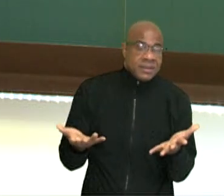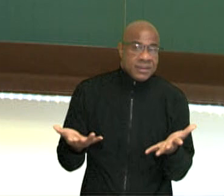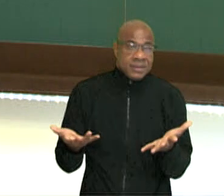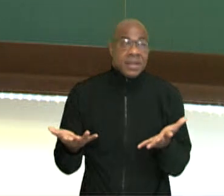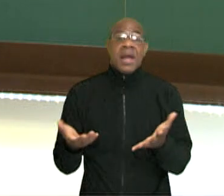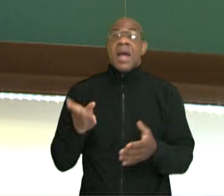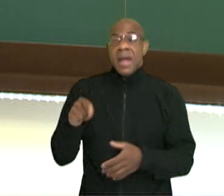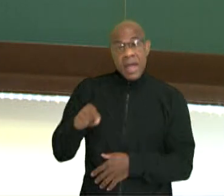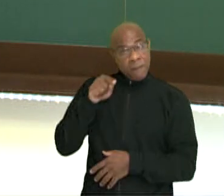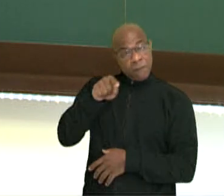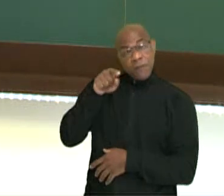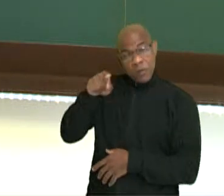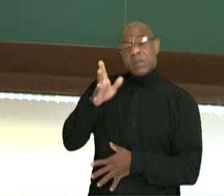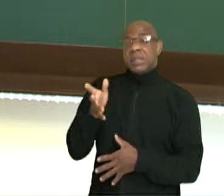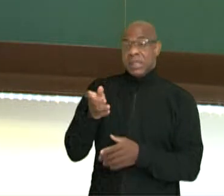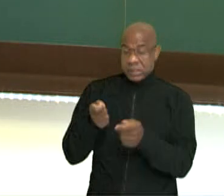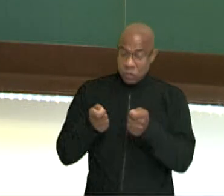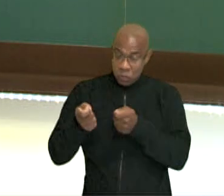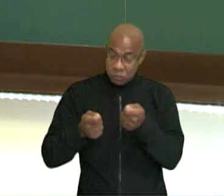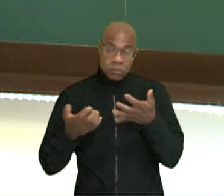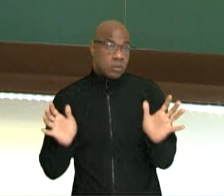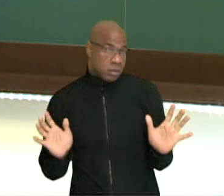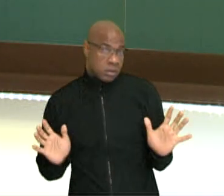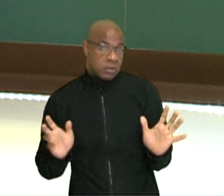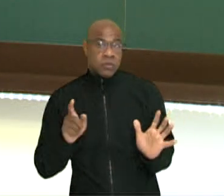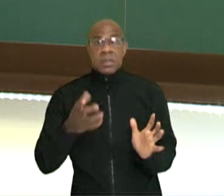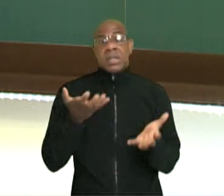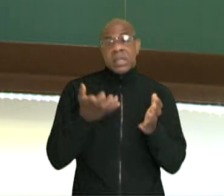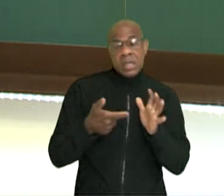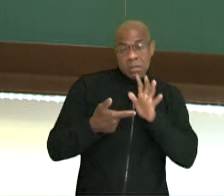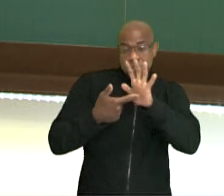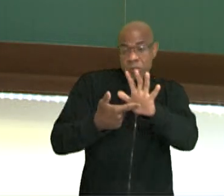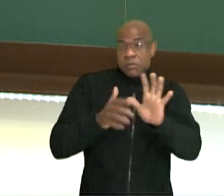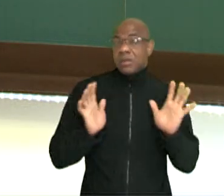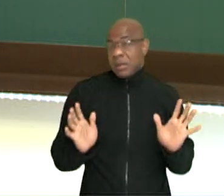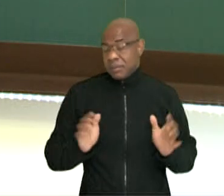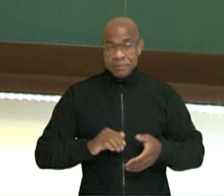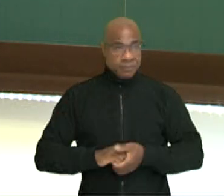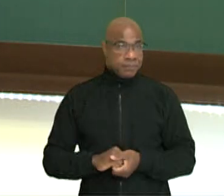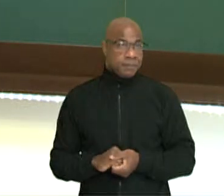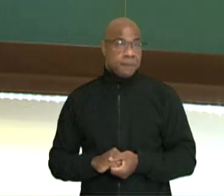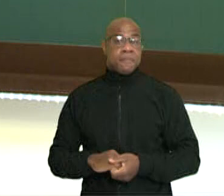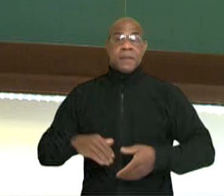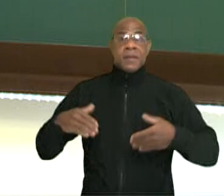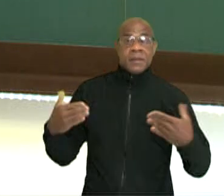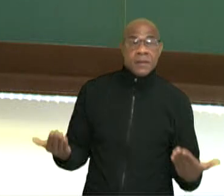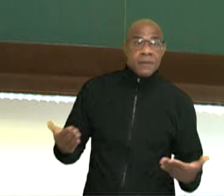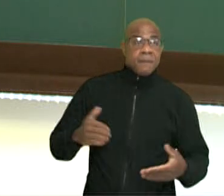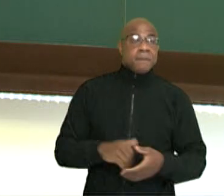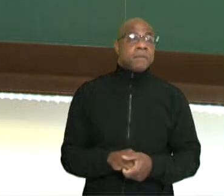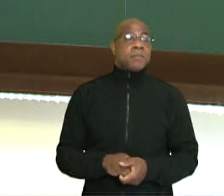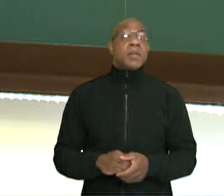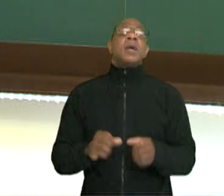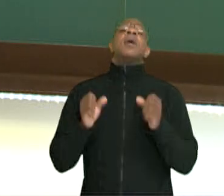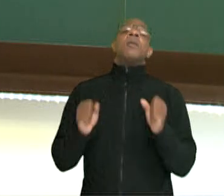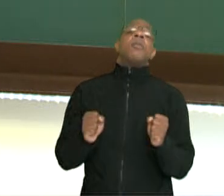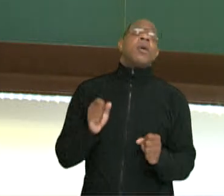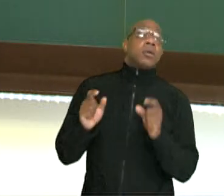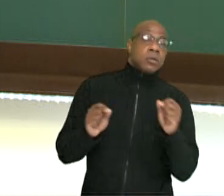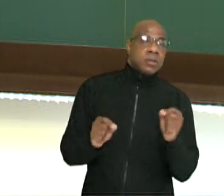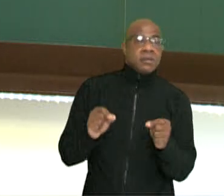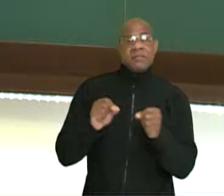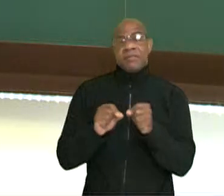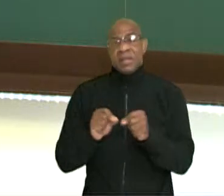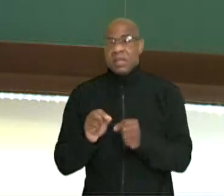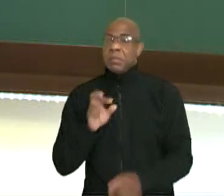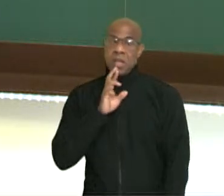É você que mede o tanto que você quer se expor. Então, eu posso elaborar